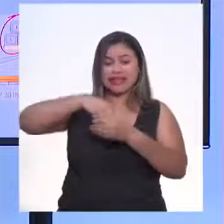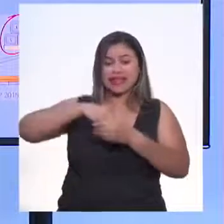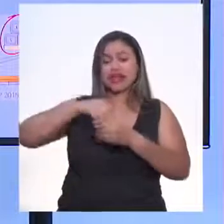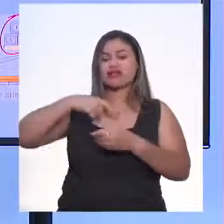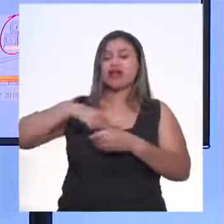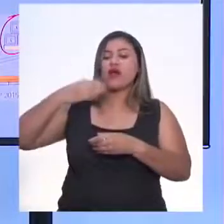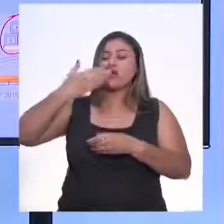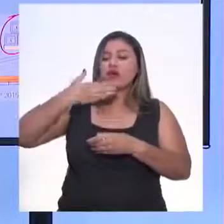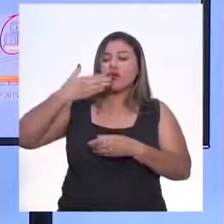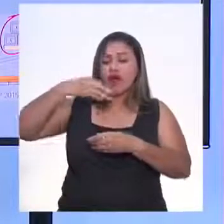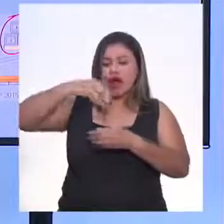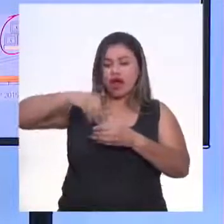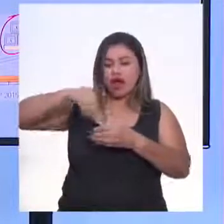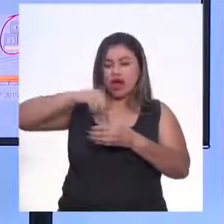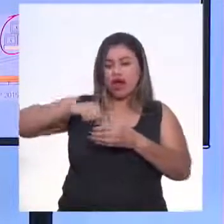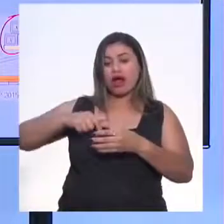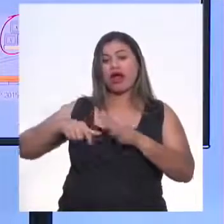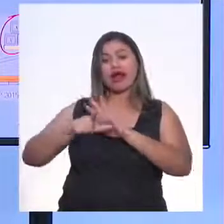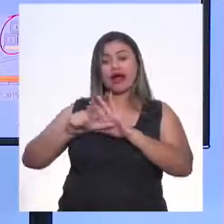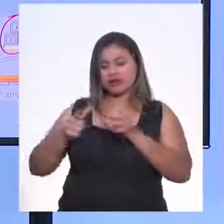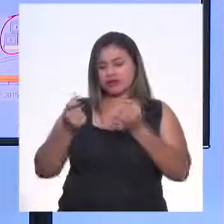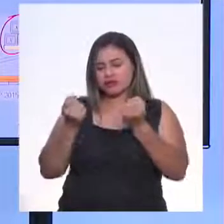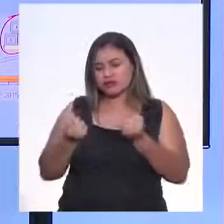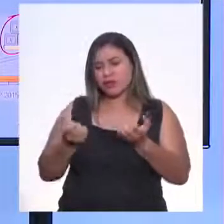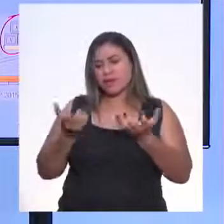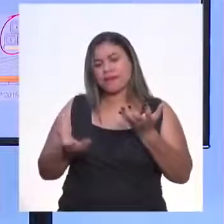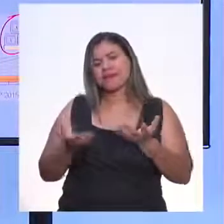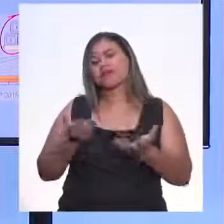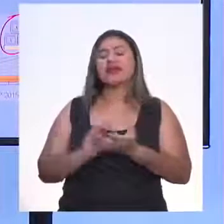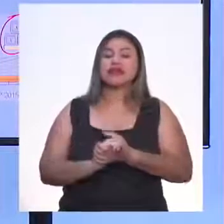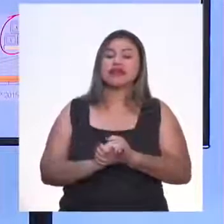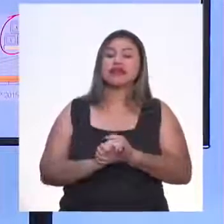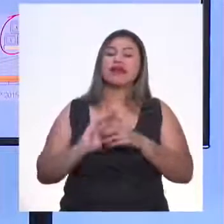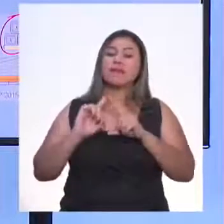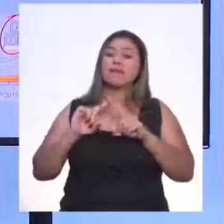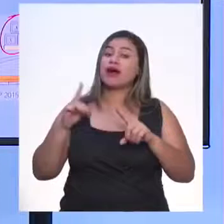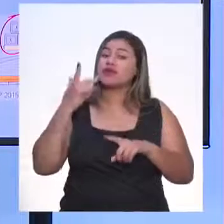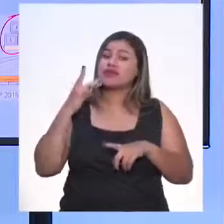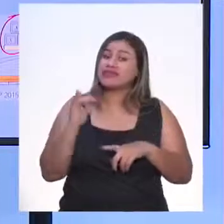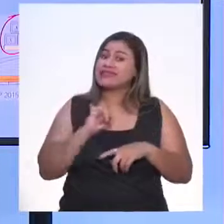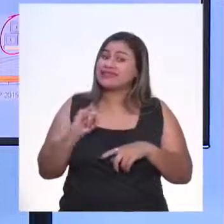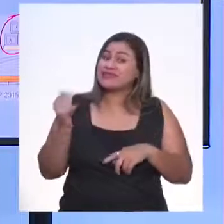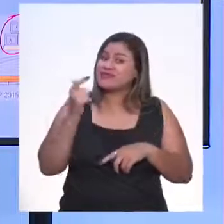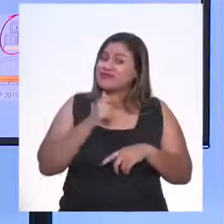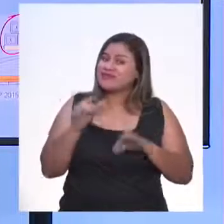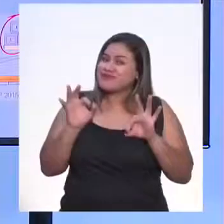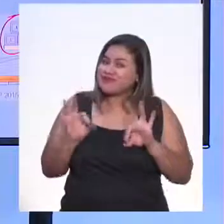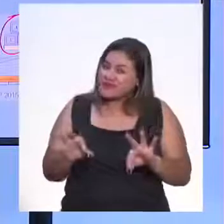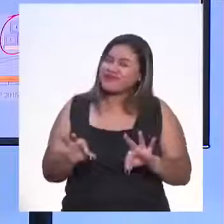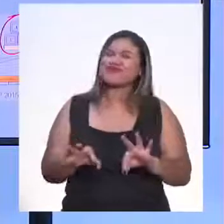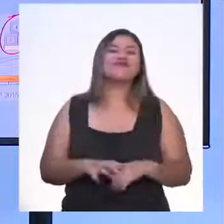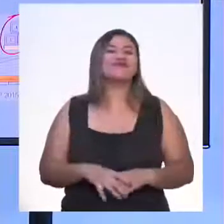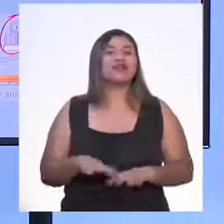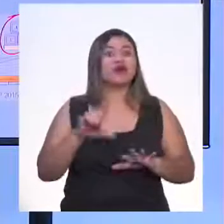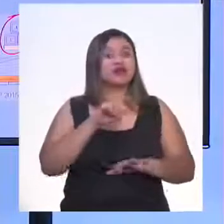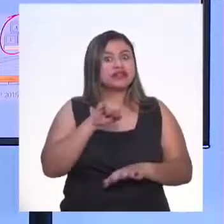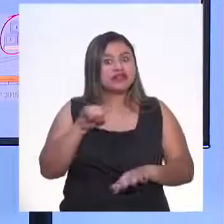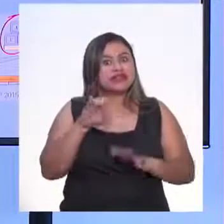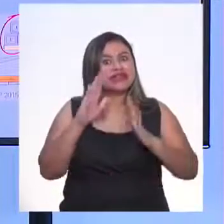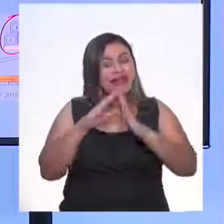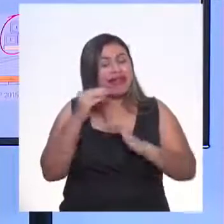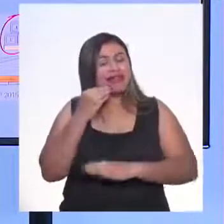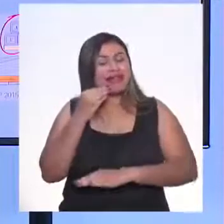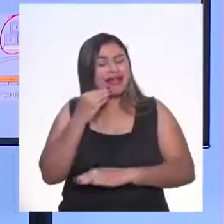aqui dentro. Eu pesei os copos, bonitinho, fiz. E eu não sei se vai dar certo. Então, se você for fazer isso em